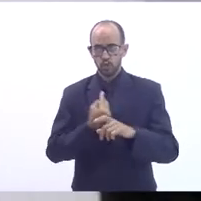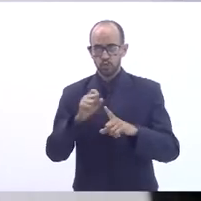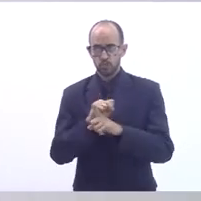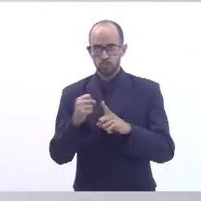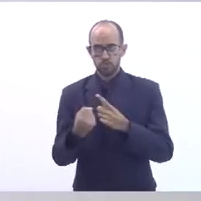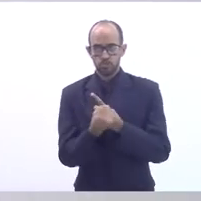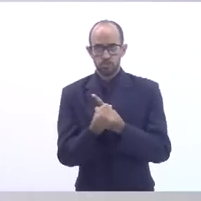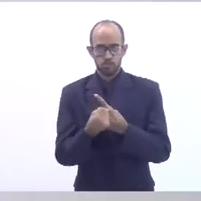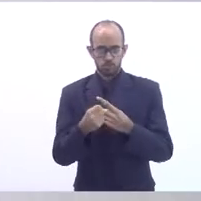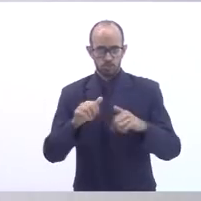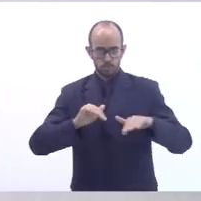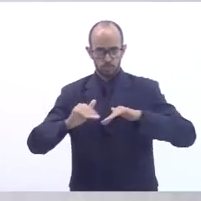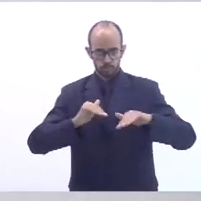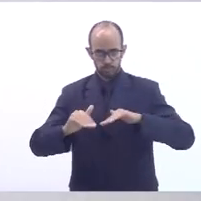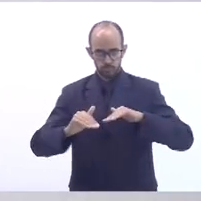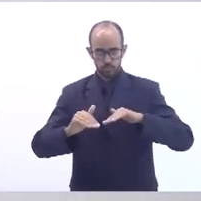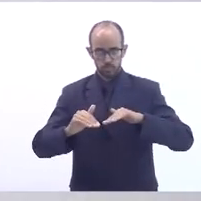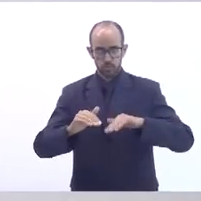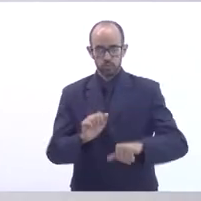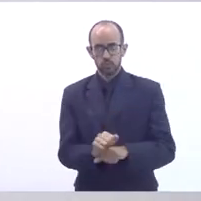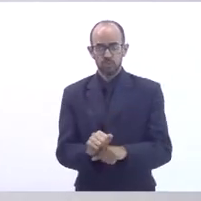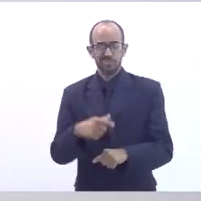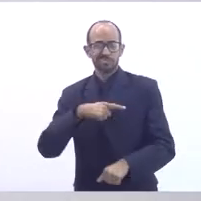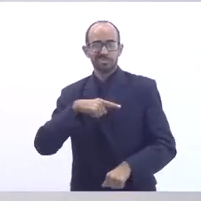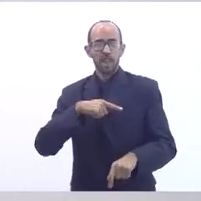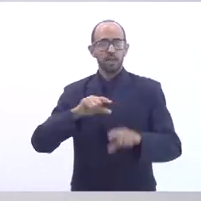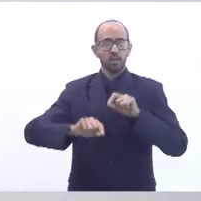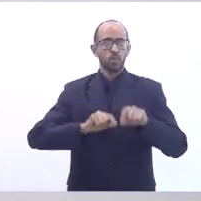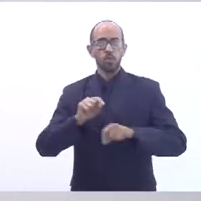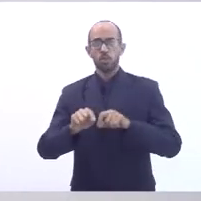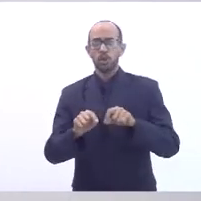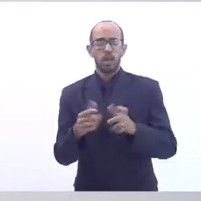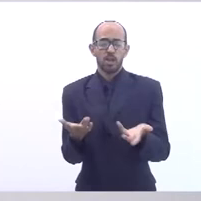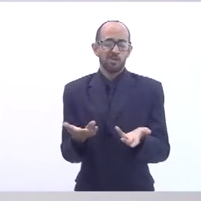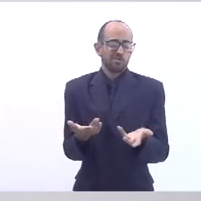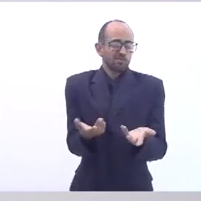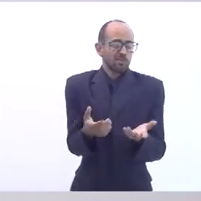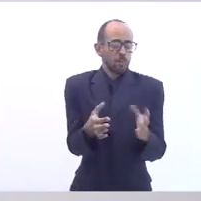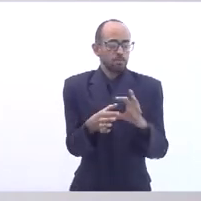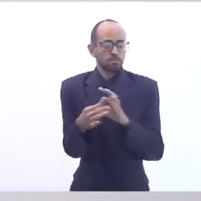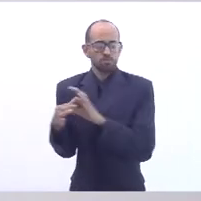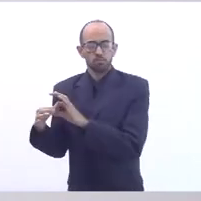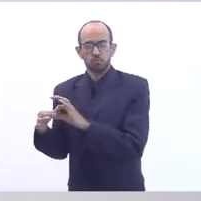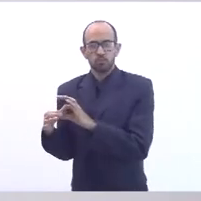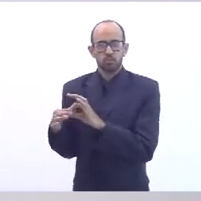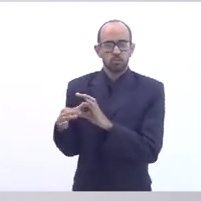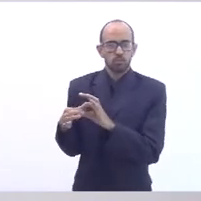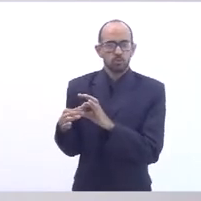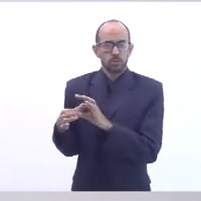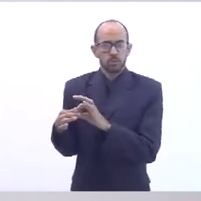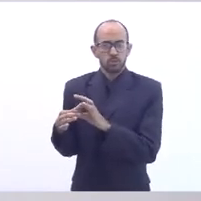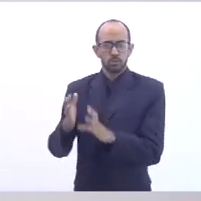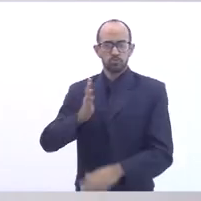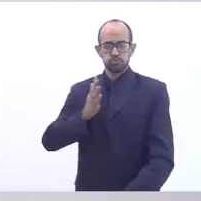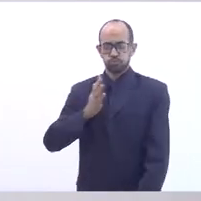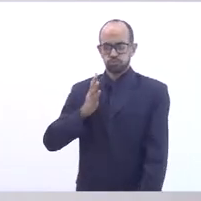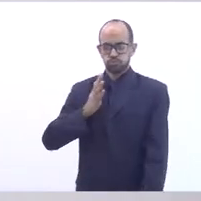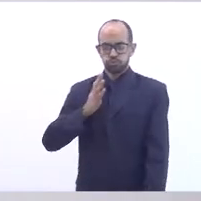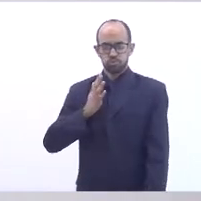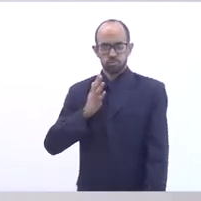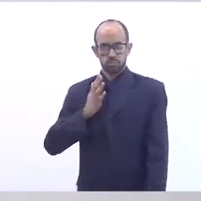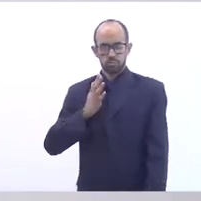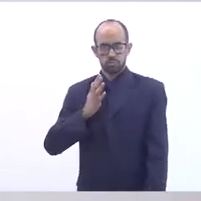tem uma uma dimensão acidente pode exigir é um pouco elitizado o quê